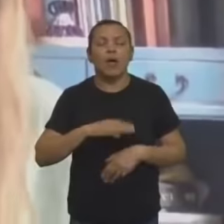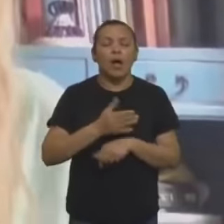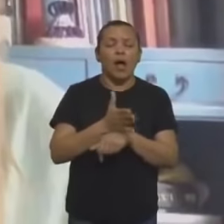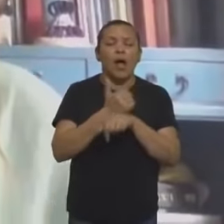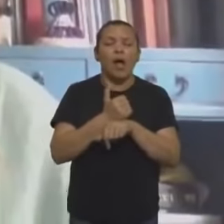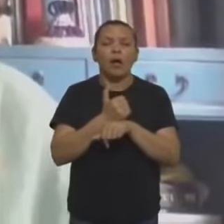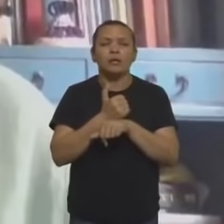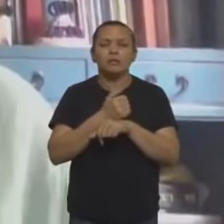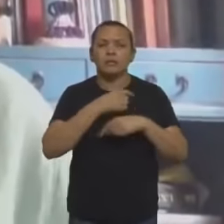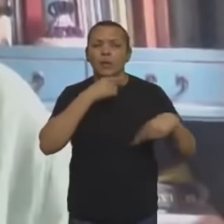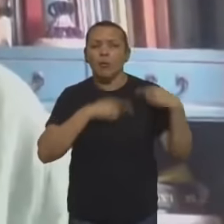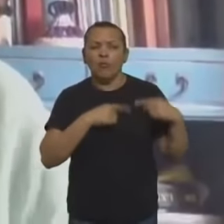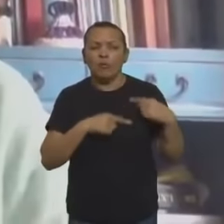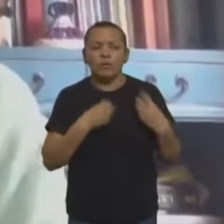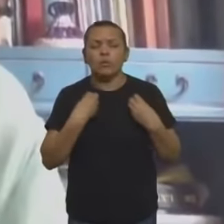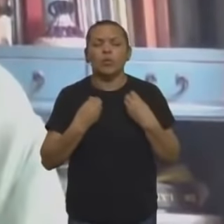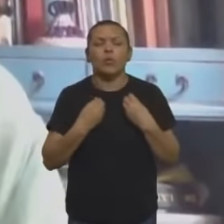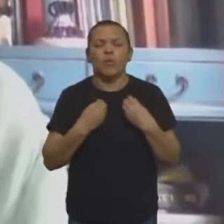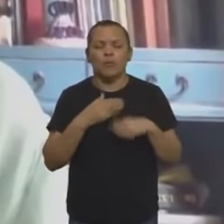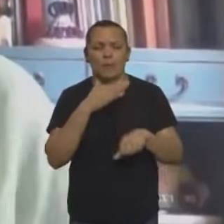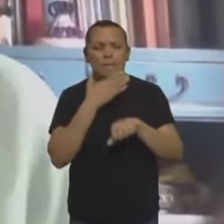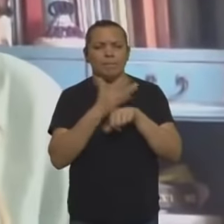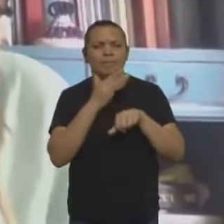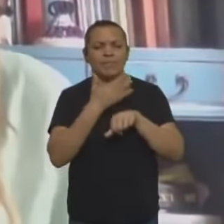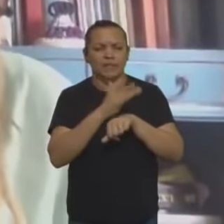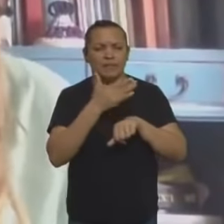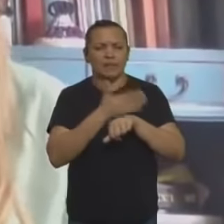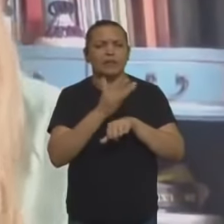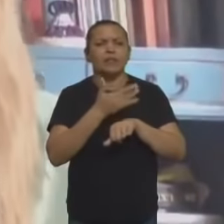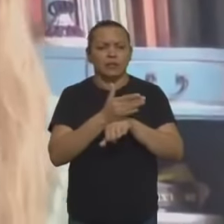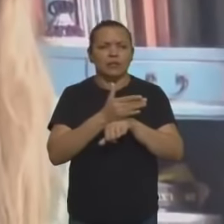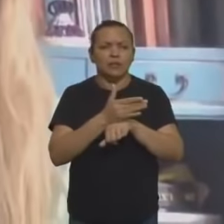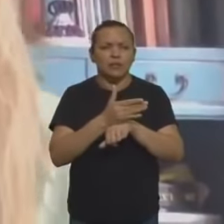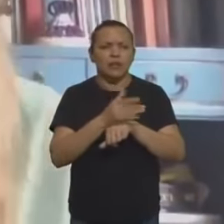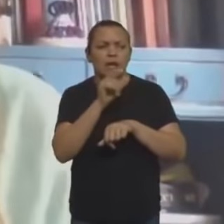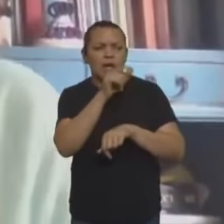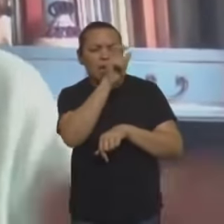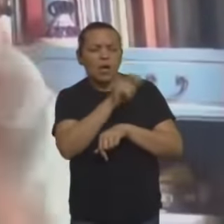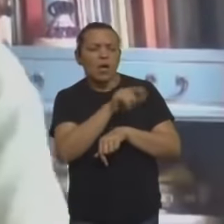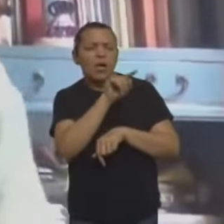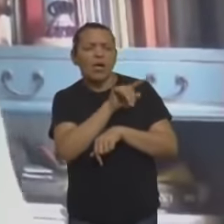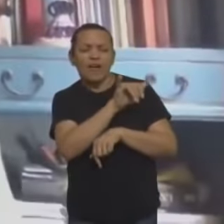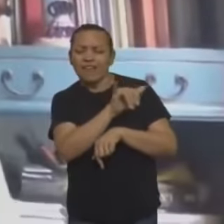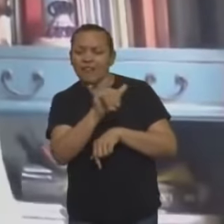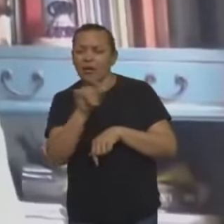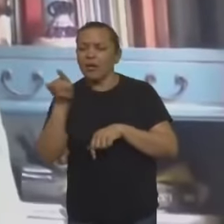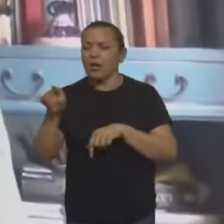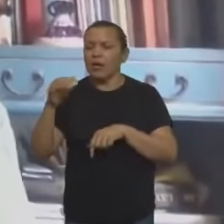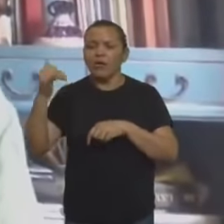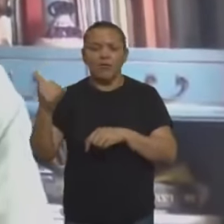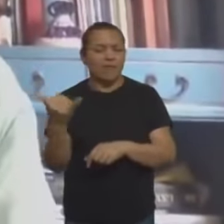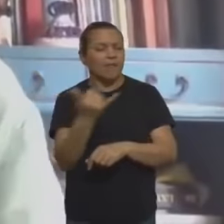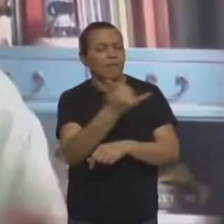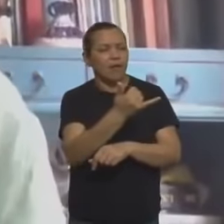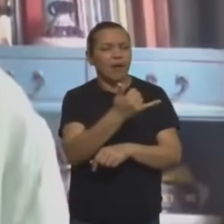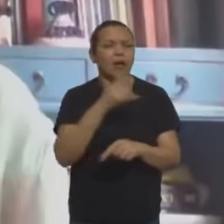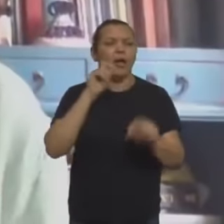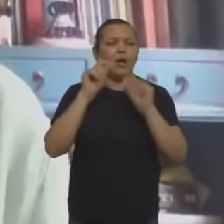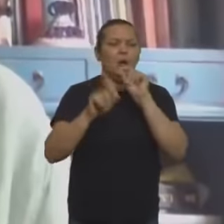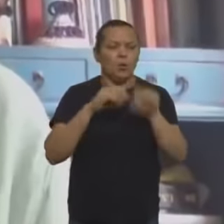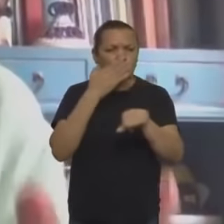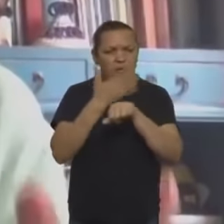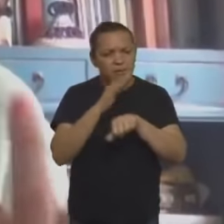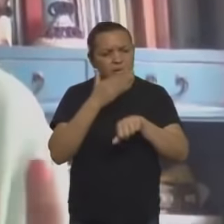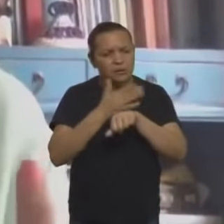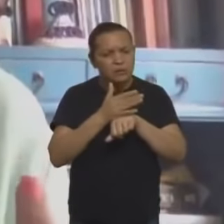conflito. E aí eles vão praticar isso e vão praticar o que uma vai dizer, o que a outra vai dizer, né? Com